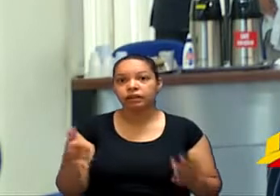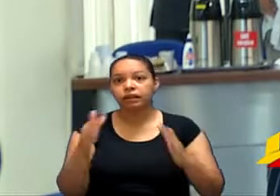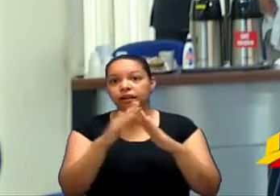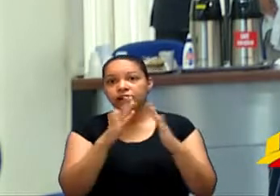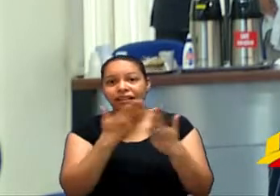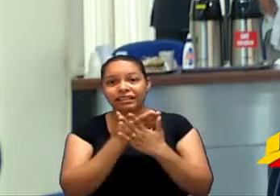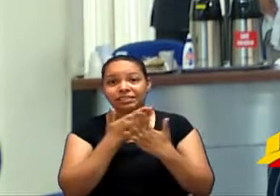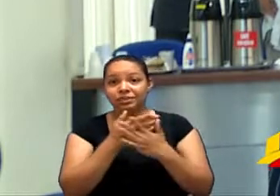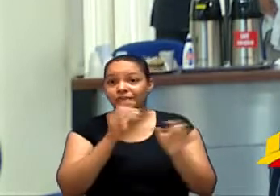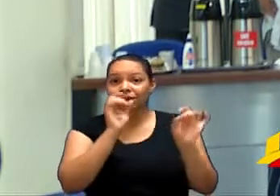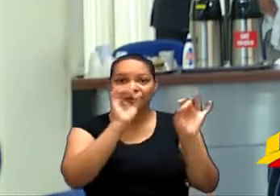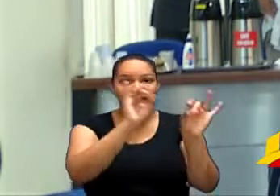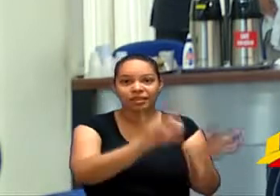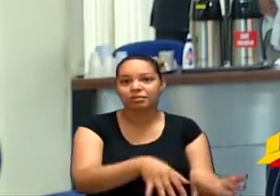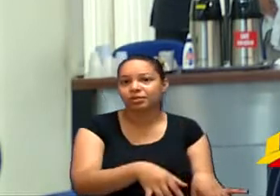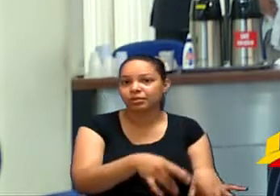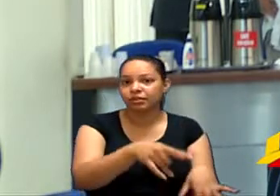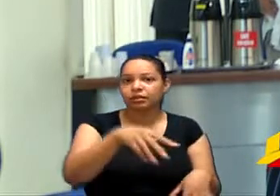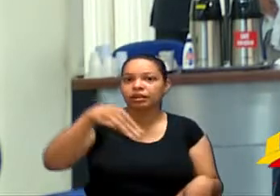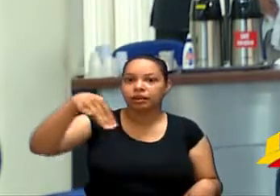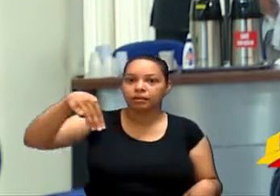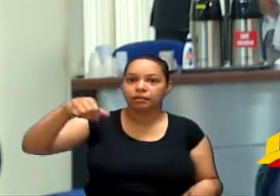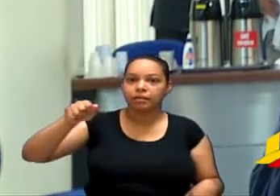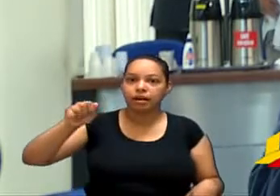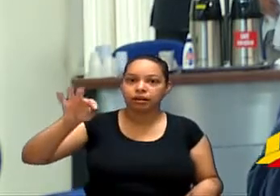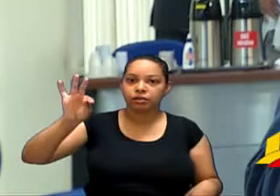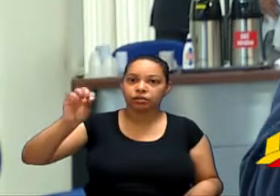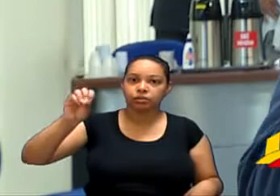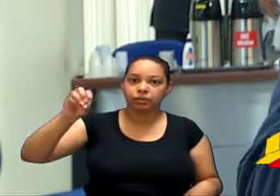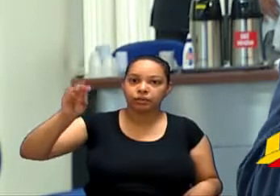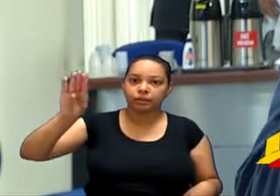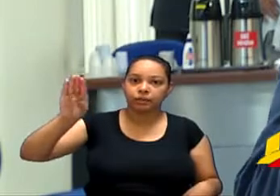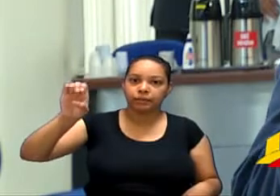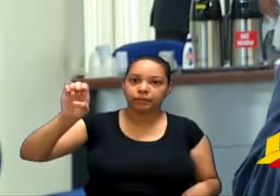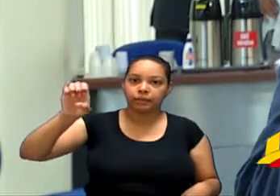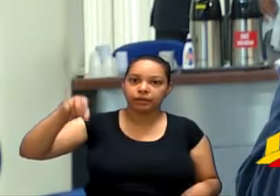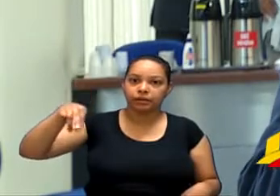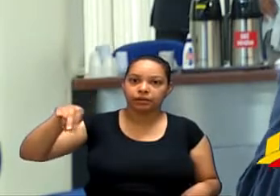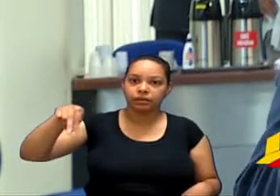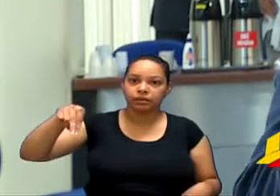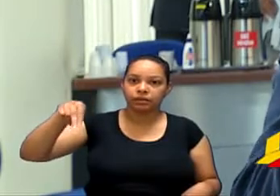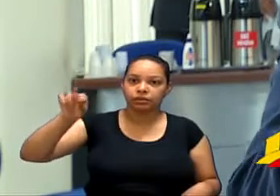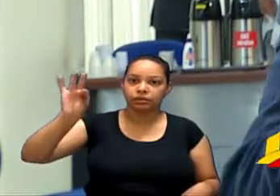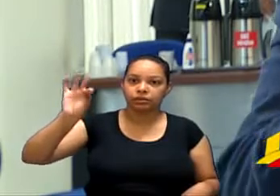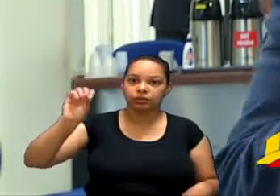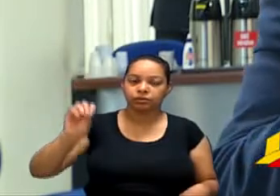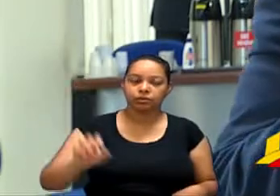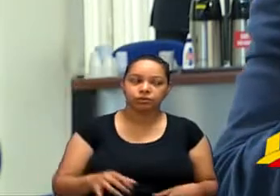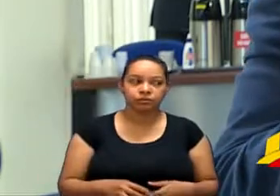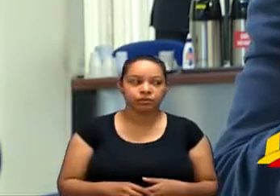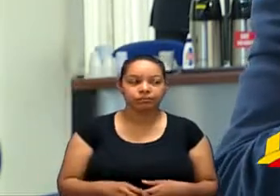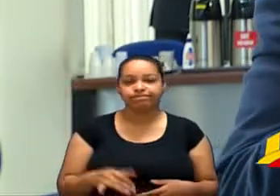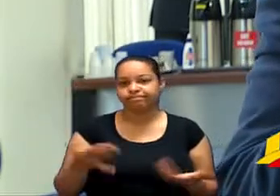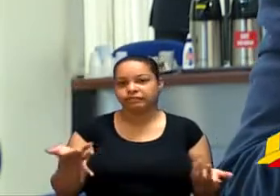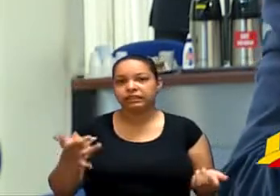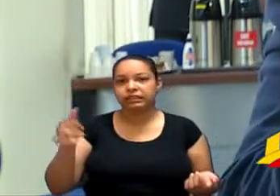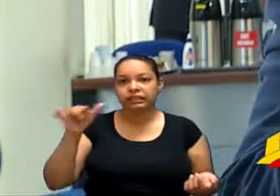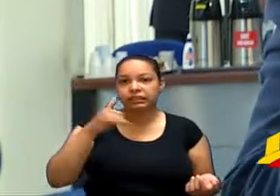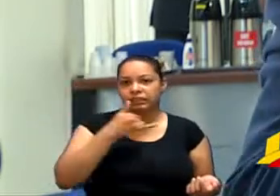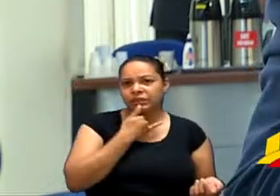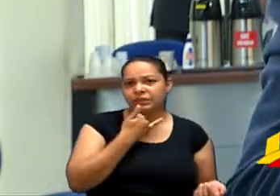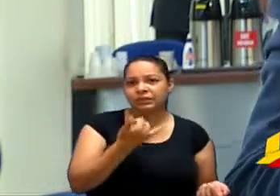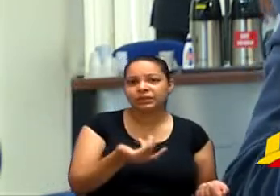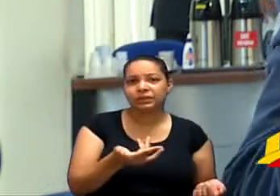para Associação do bairro também então mas não ajuda em Ação felizmente e por uma questão de necessidade